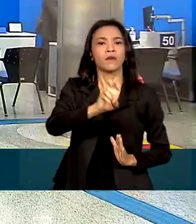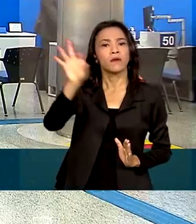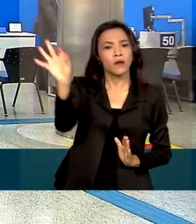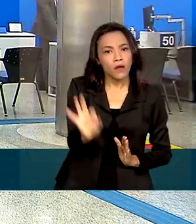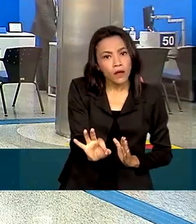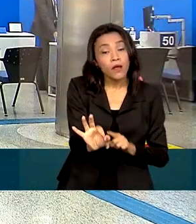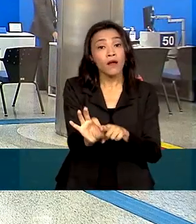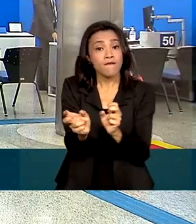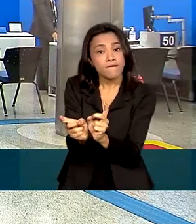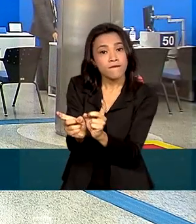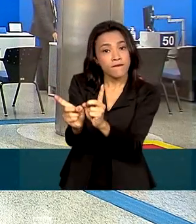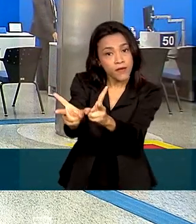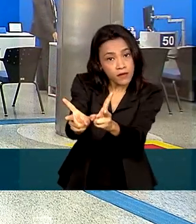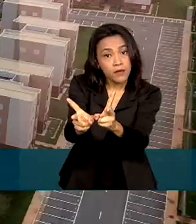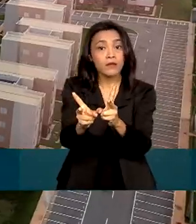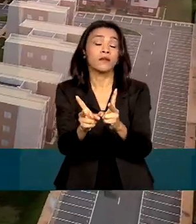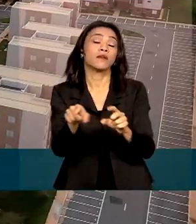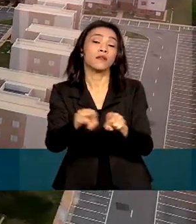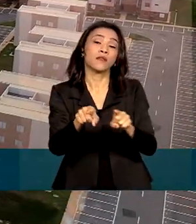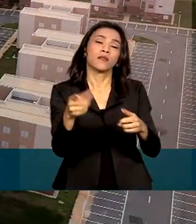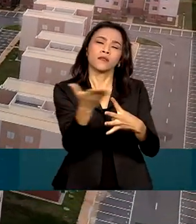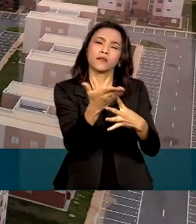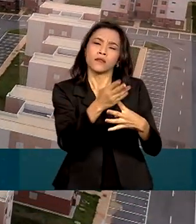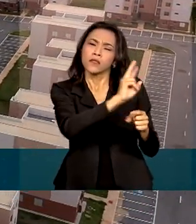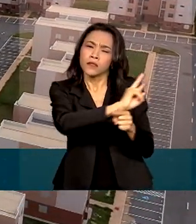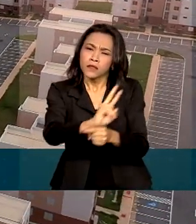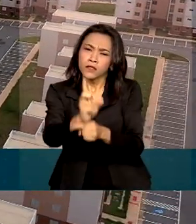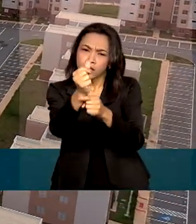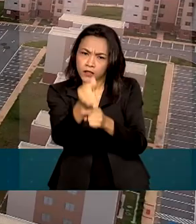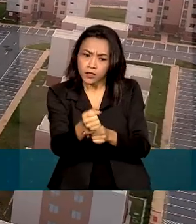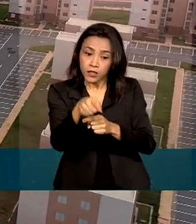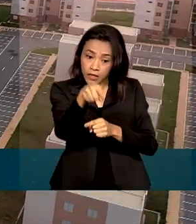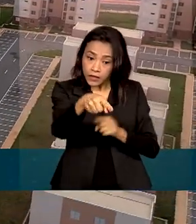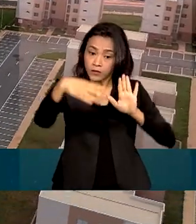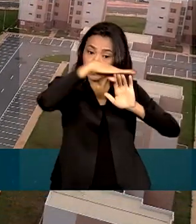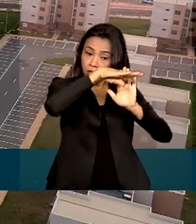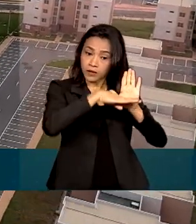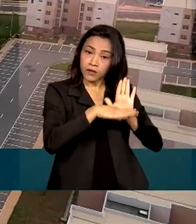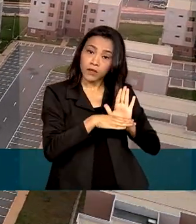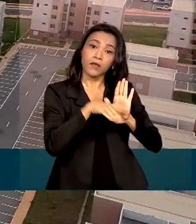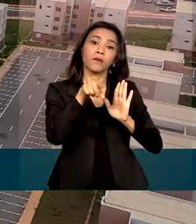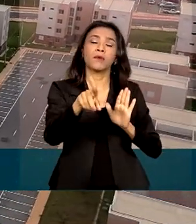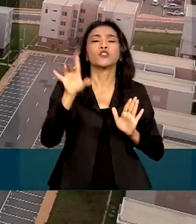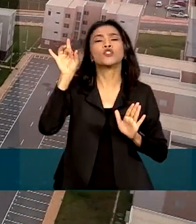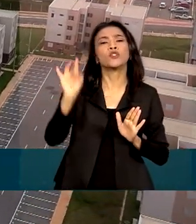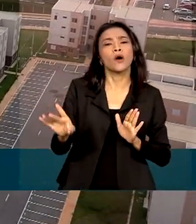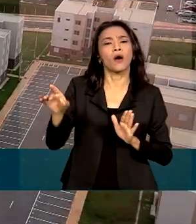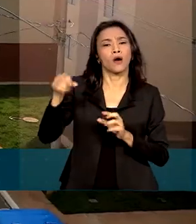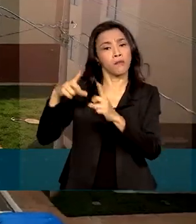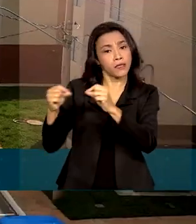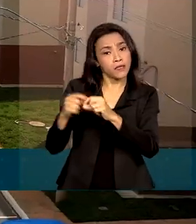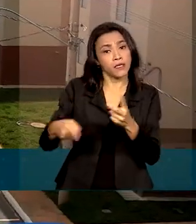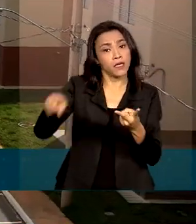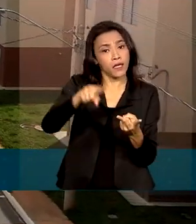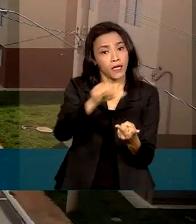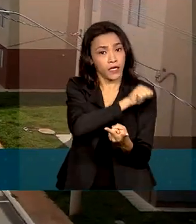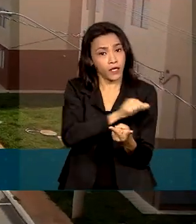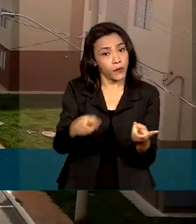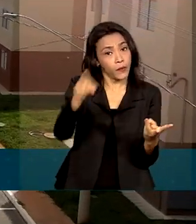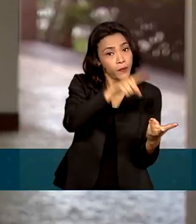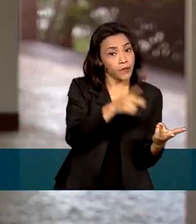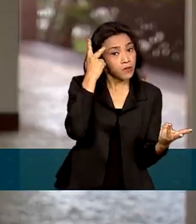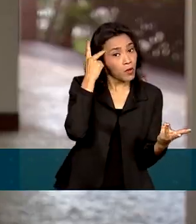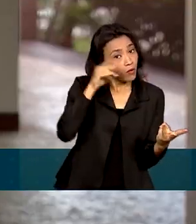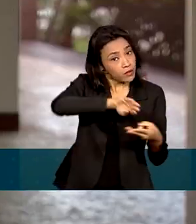venda e financiamento de imóveis pelo programa Casa Verde Amarela, com exceção de Brasília, do Rio de Janeiro e de São